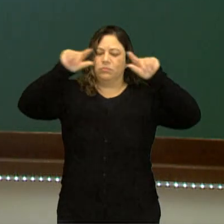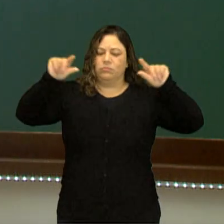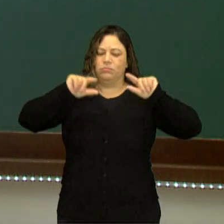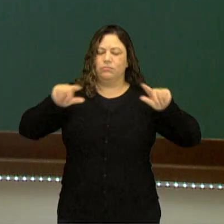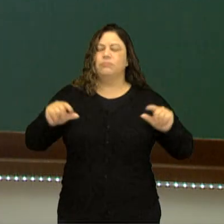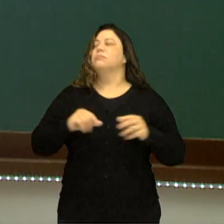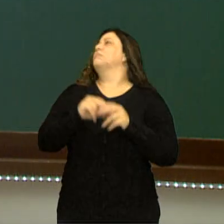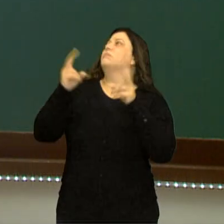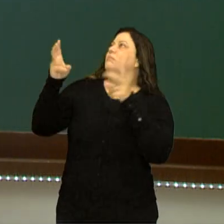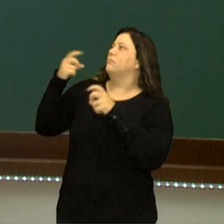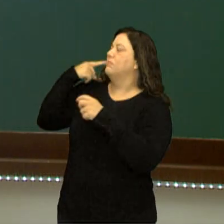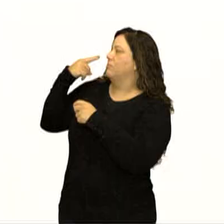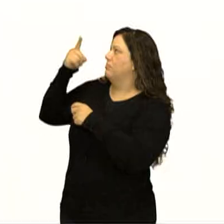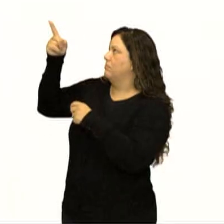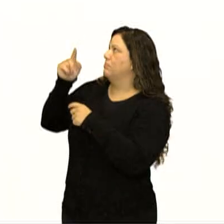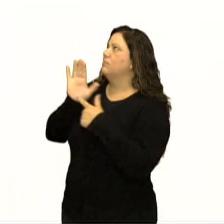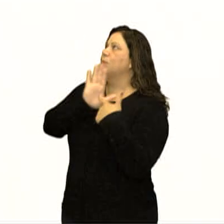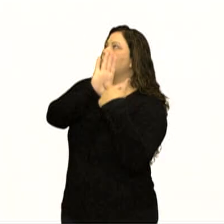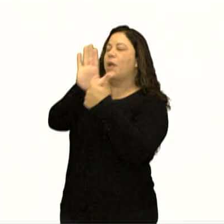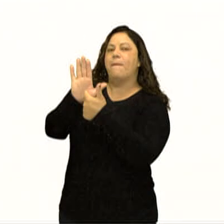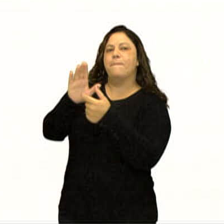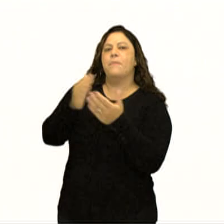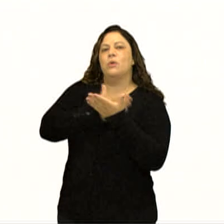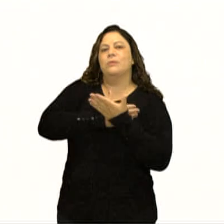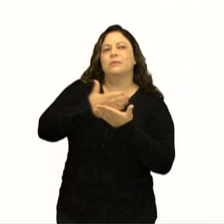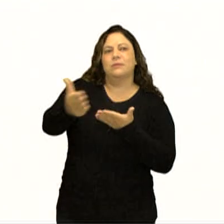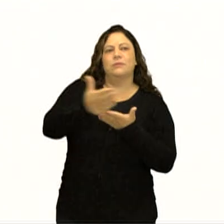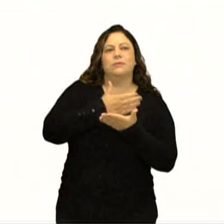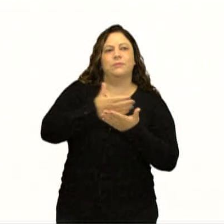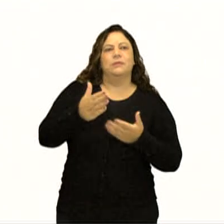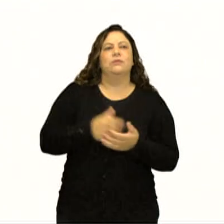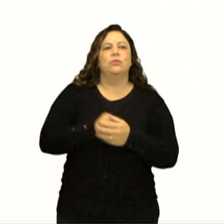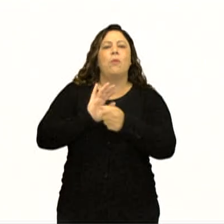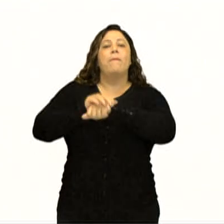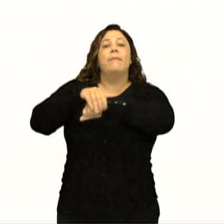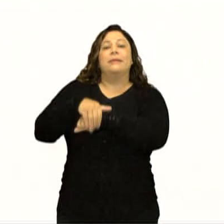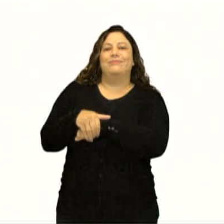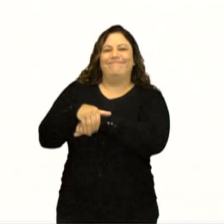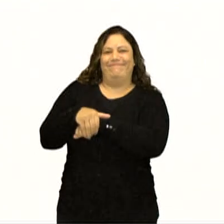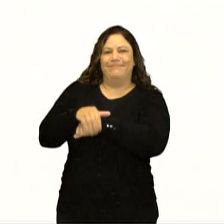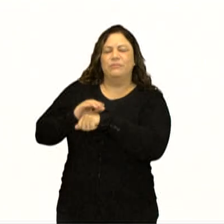Repare, quando ele indica lá na introdução uma noite,